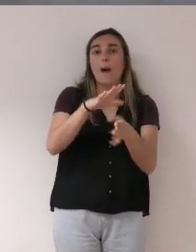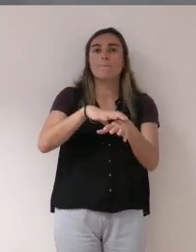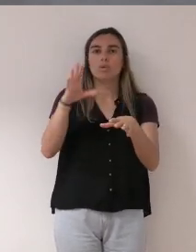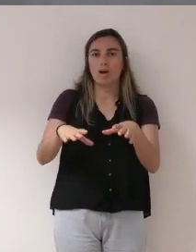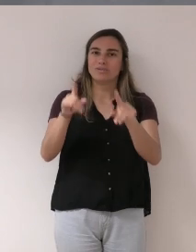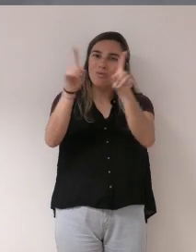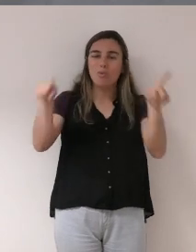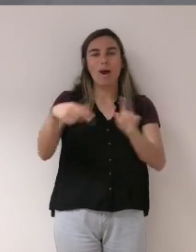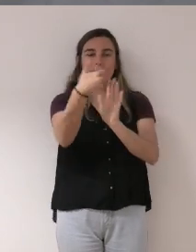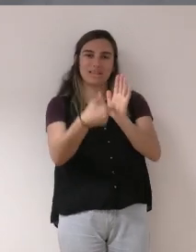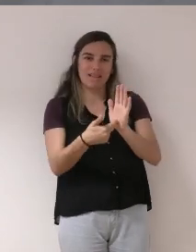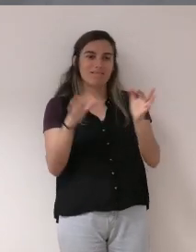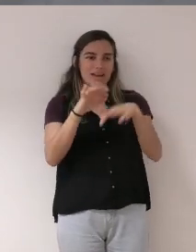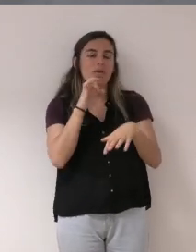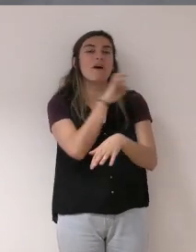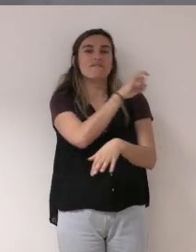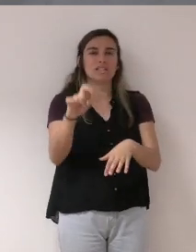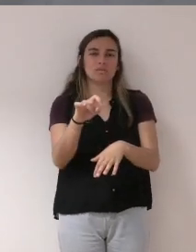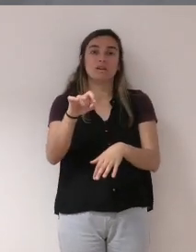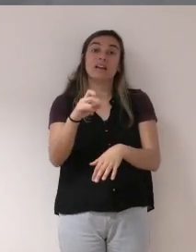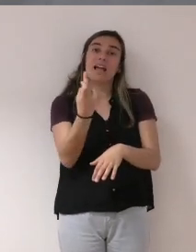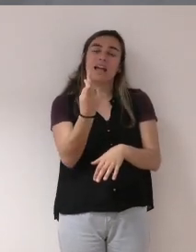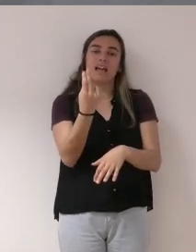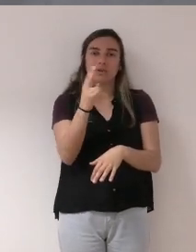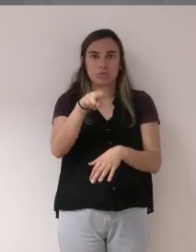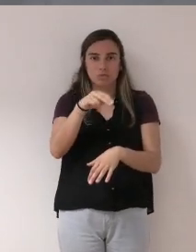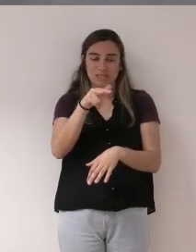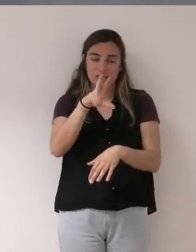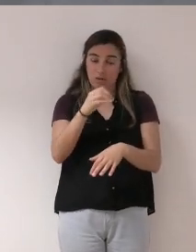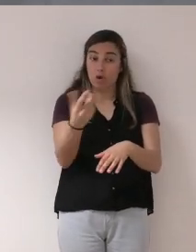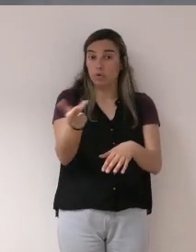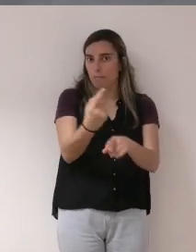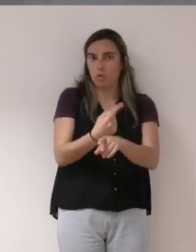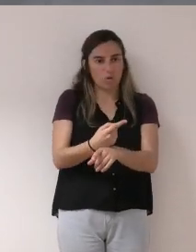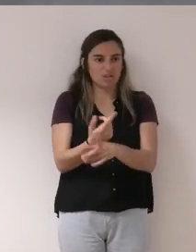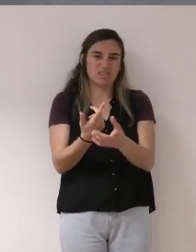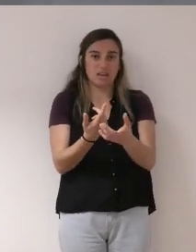Anunciação e depois o que acontece com a Anunciação é uma coisa muito perturbadora ao longo de todo o livro, não